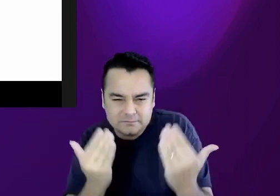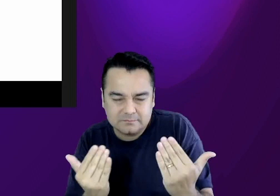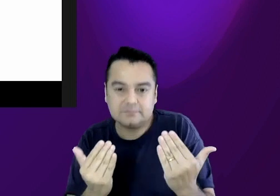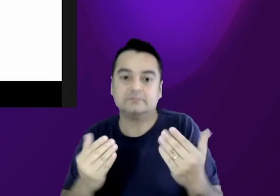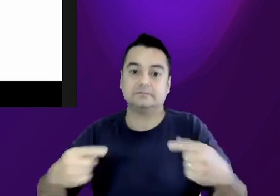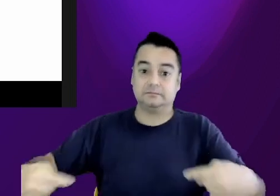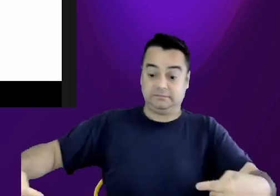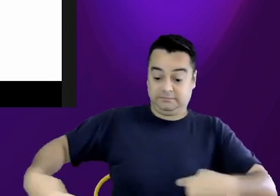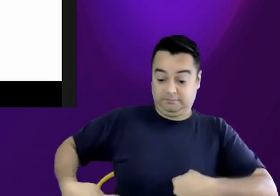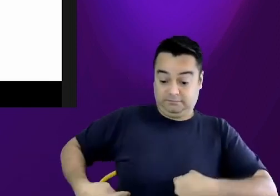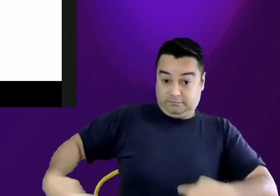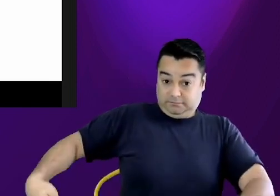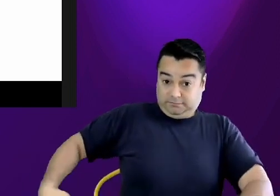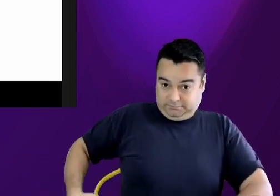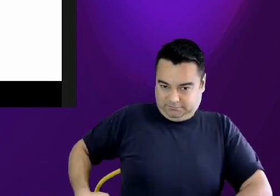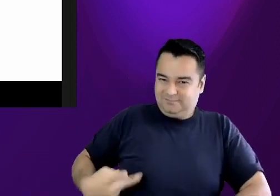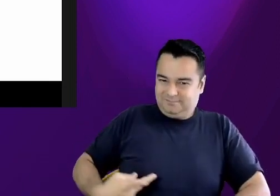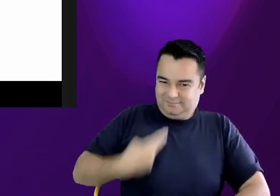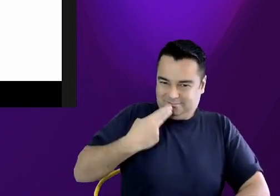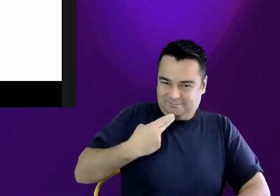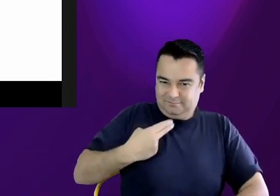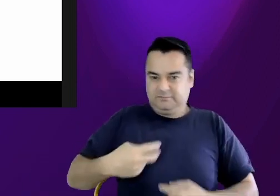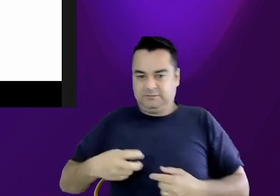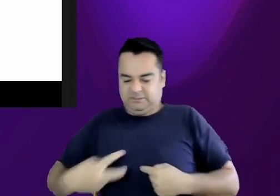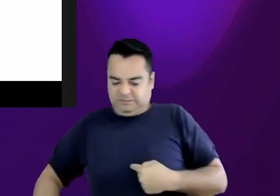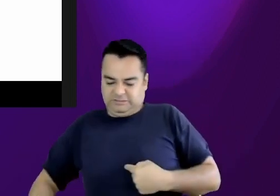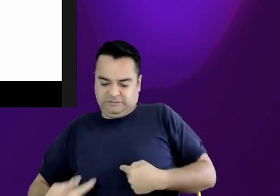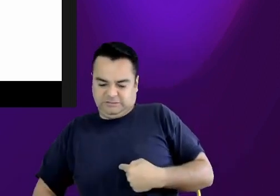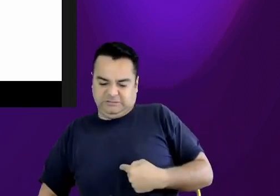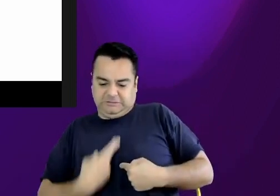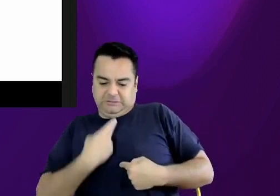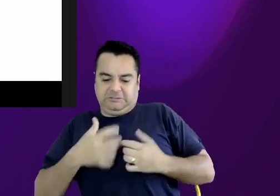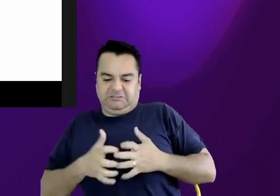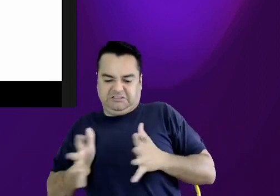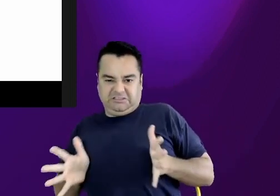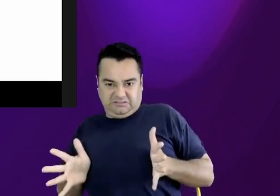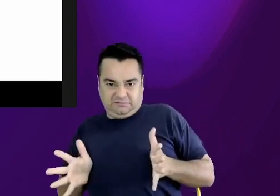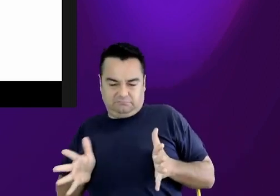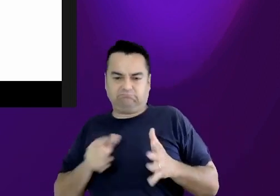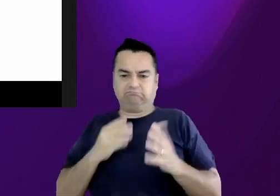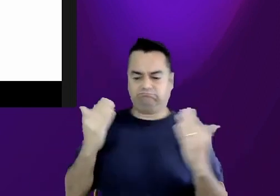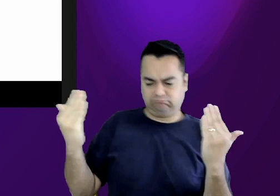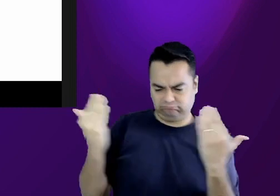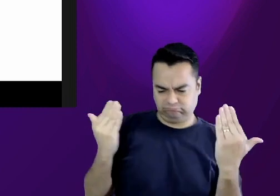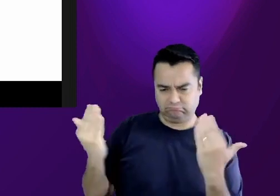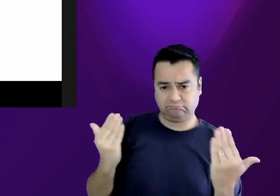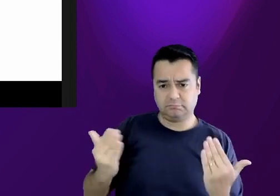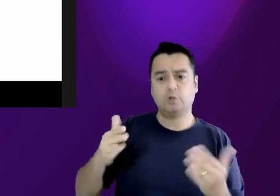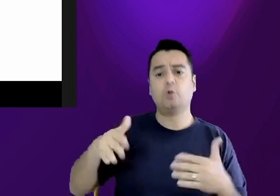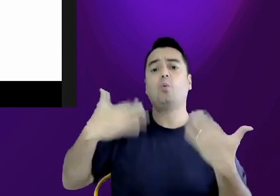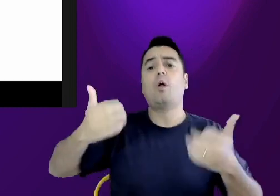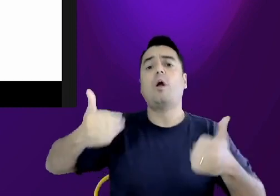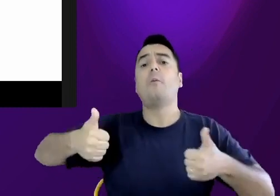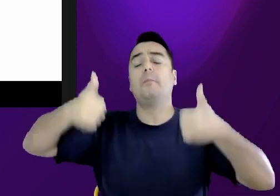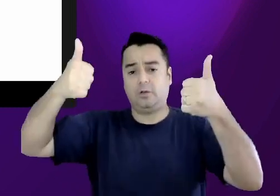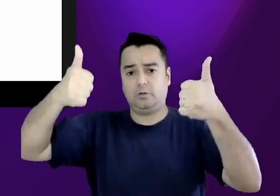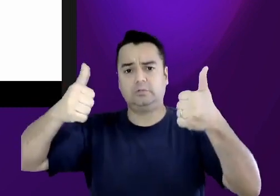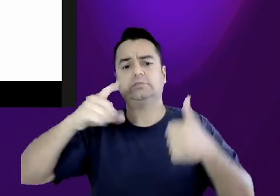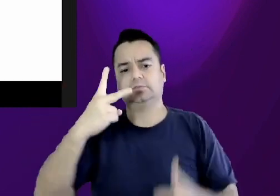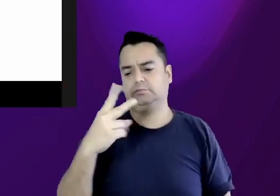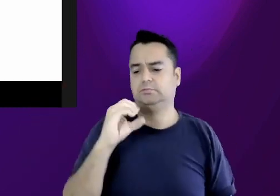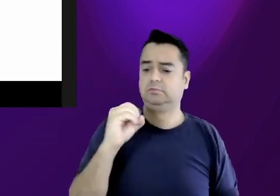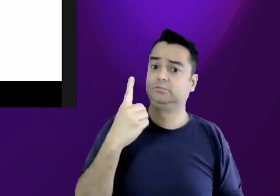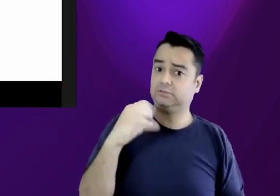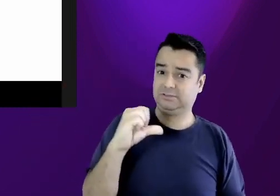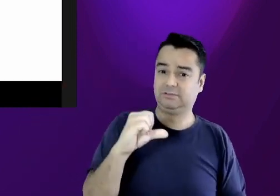aberta, ele foi publicado em 2019. Então, nós vemos que realmente os dados são muito recentes. E,